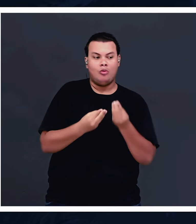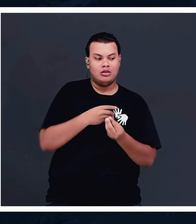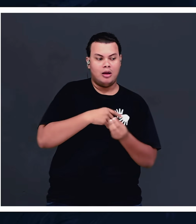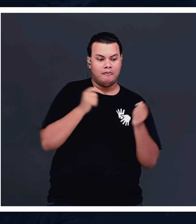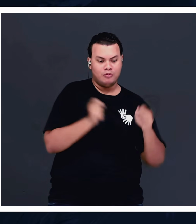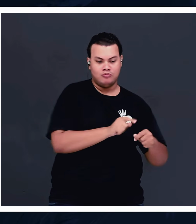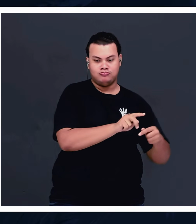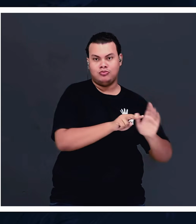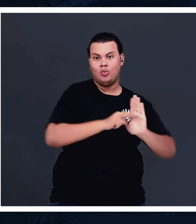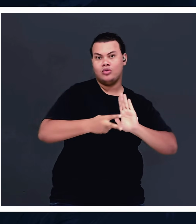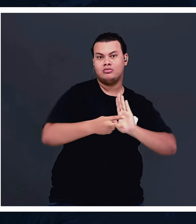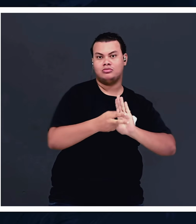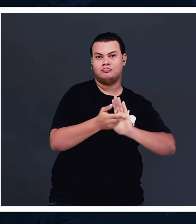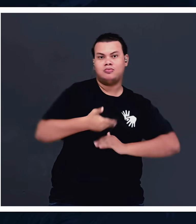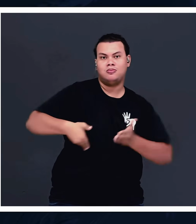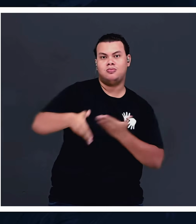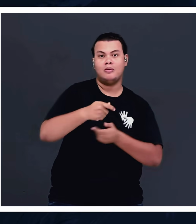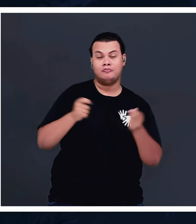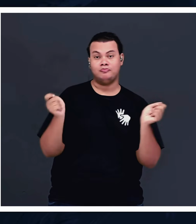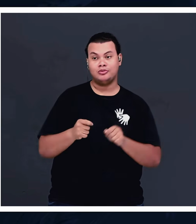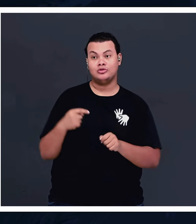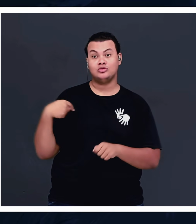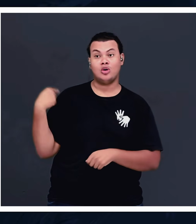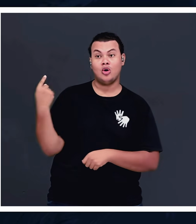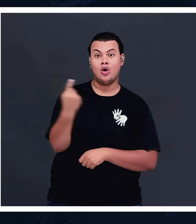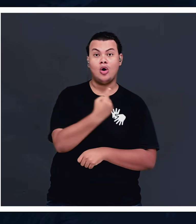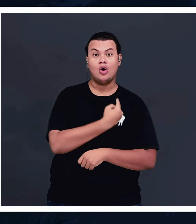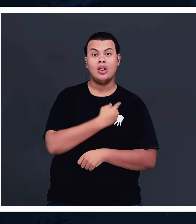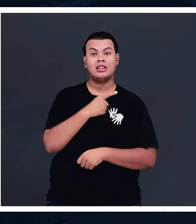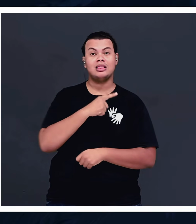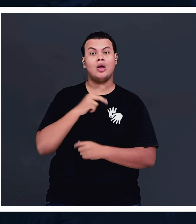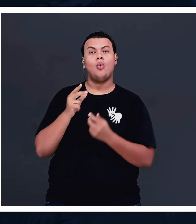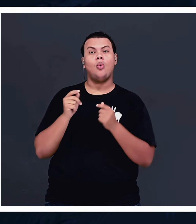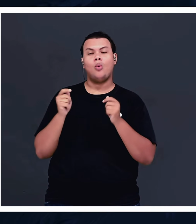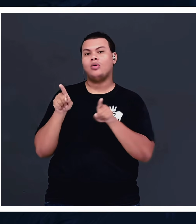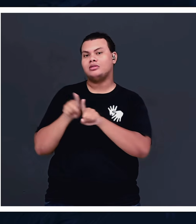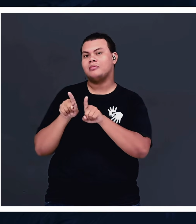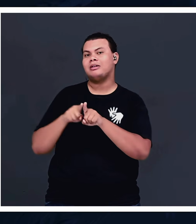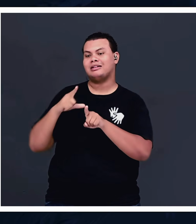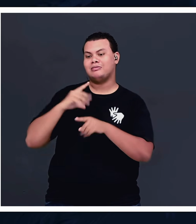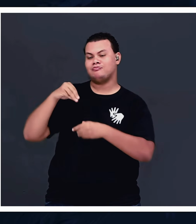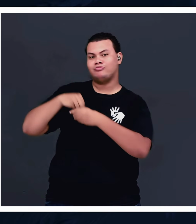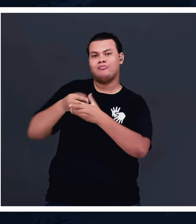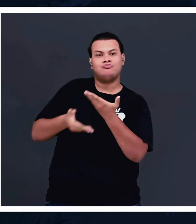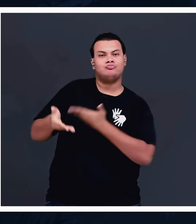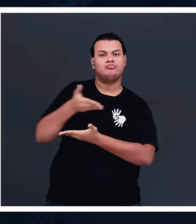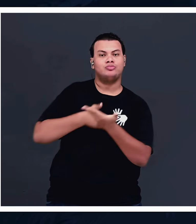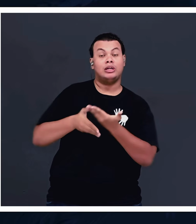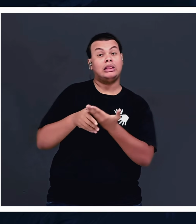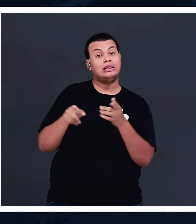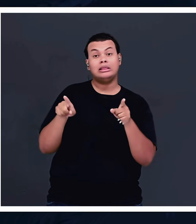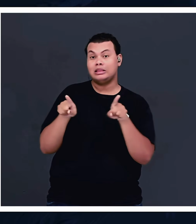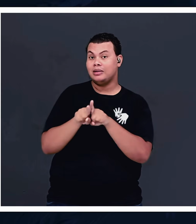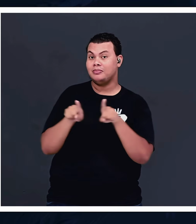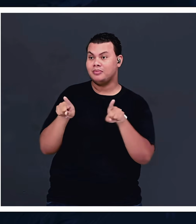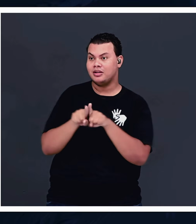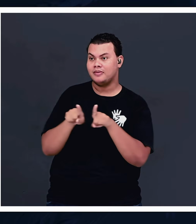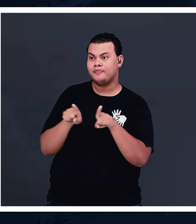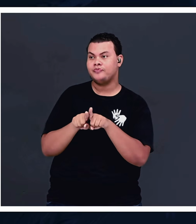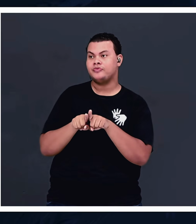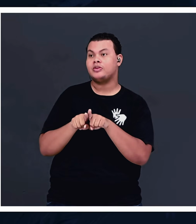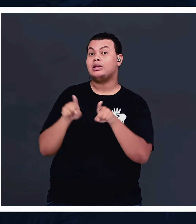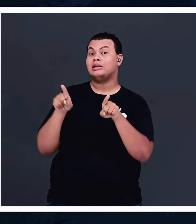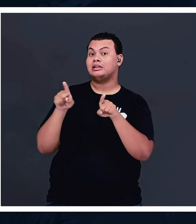outra. Nós somos seres plenos e integrais. E também